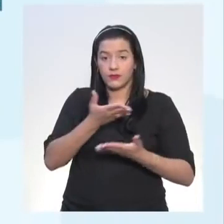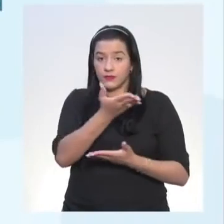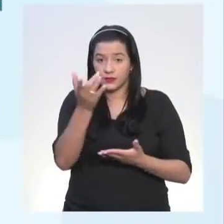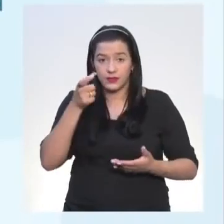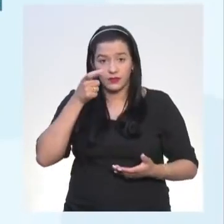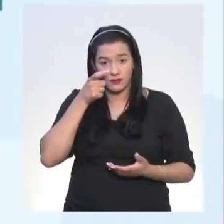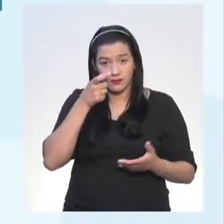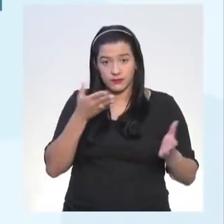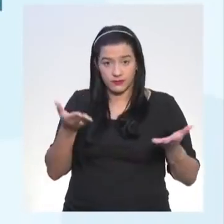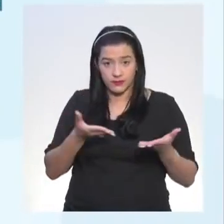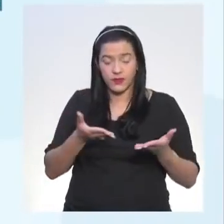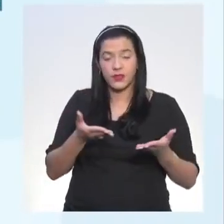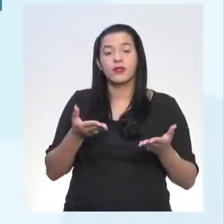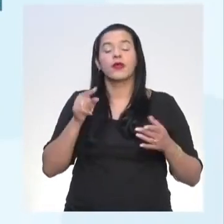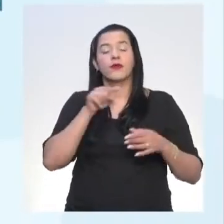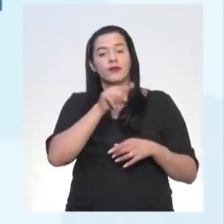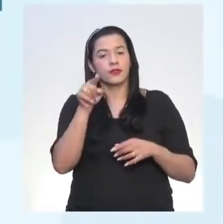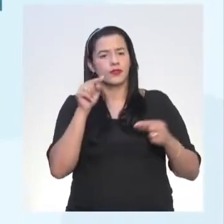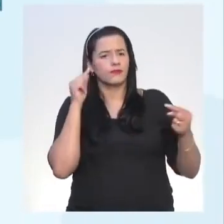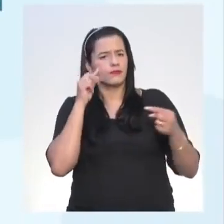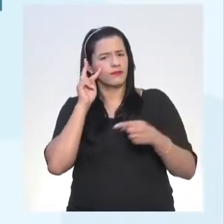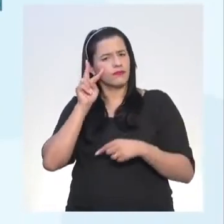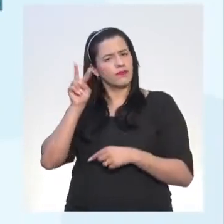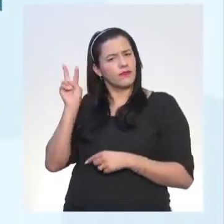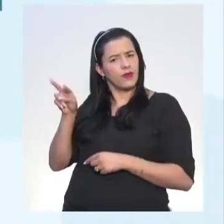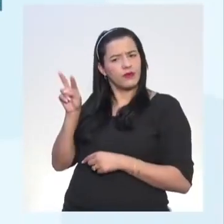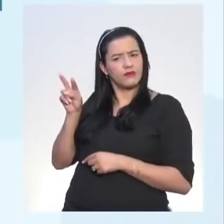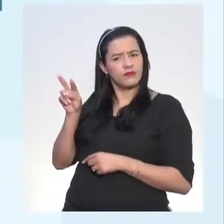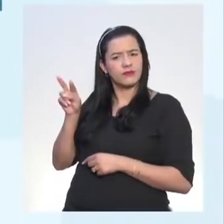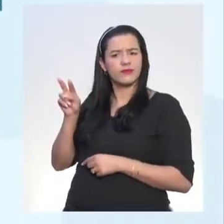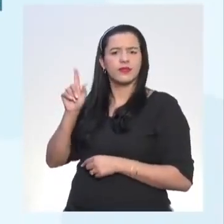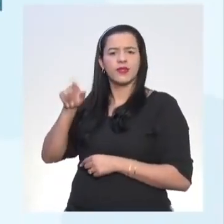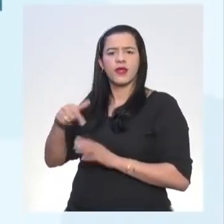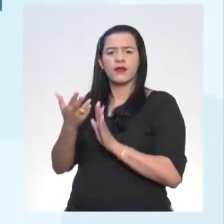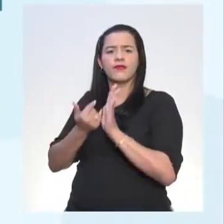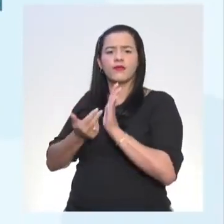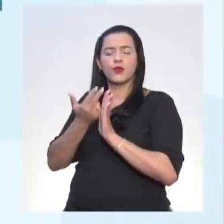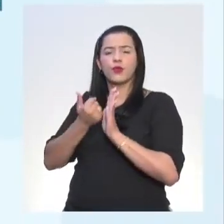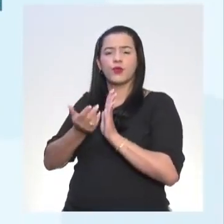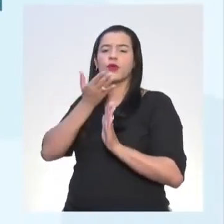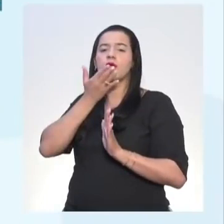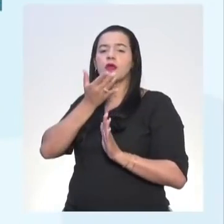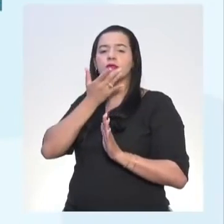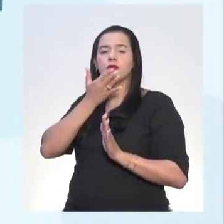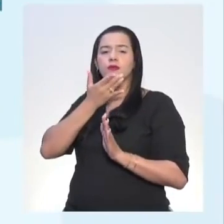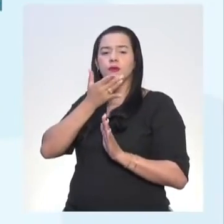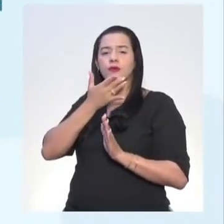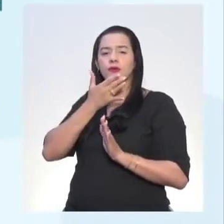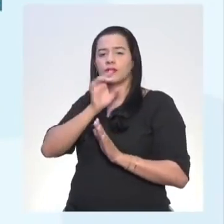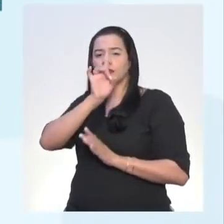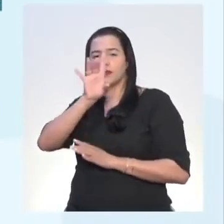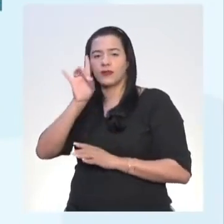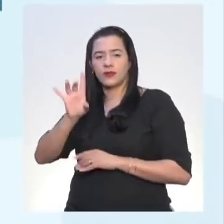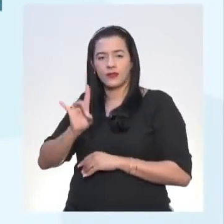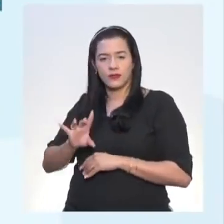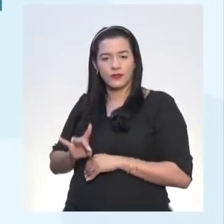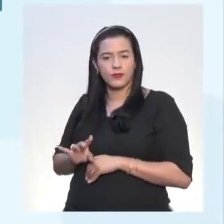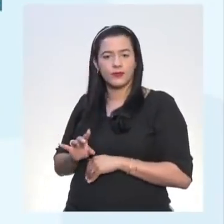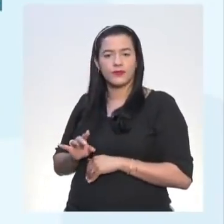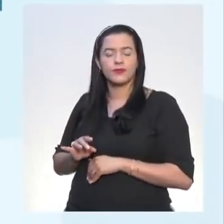ó, principalmente em relação às cores, né? Tá? Quem está vendo aí na telinha, vendo em relação às